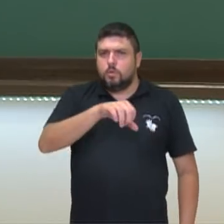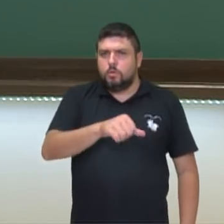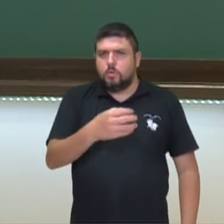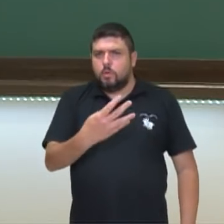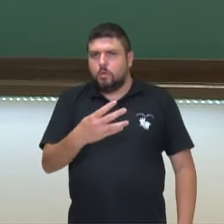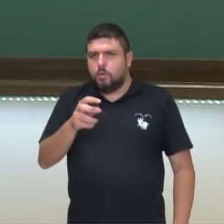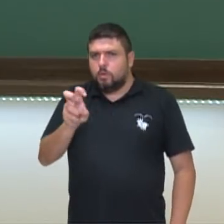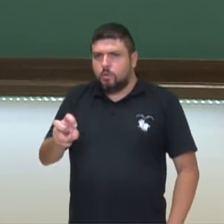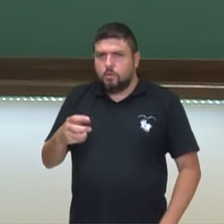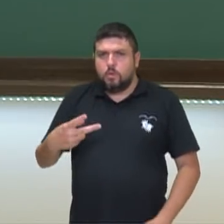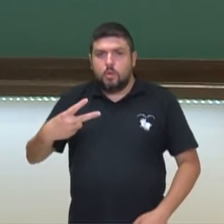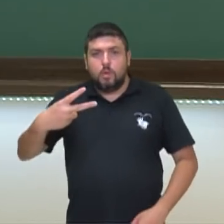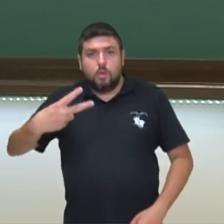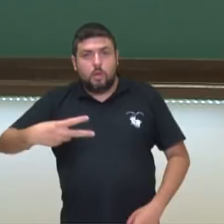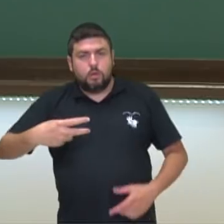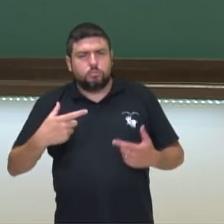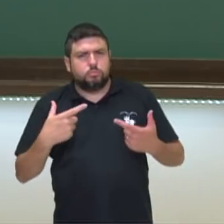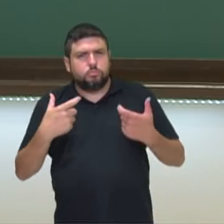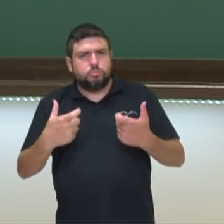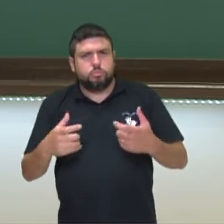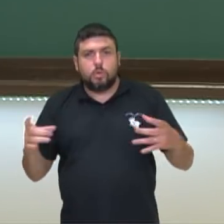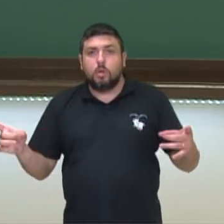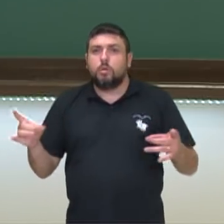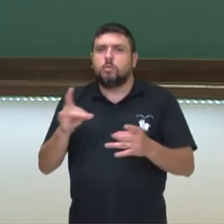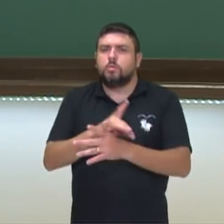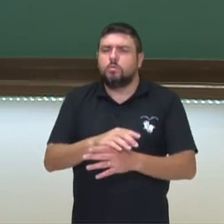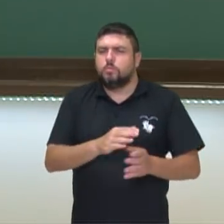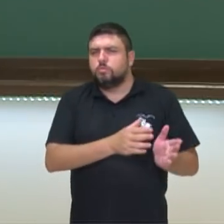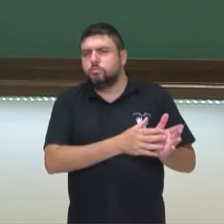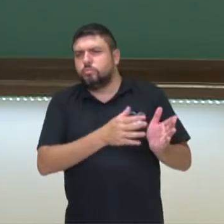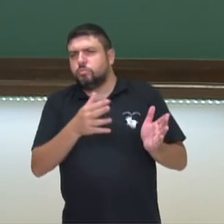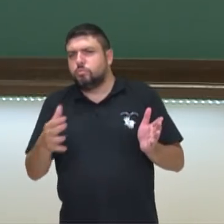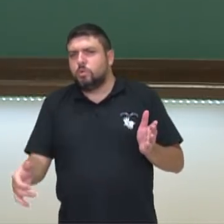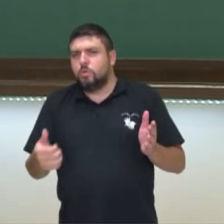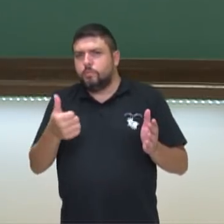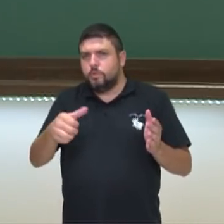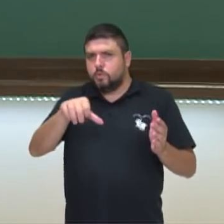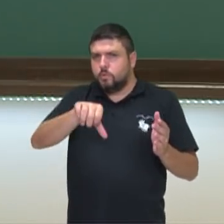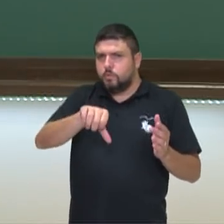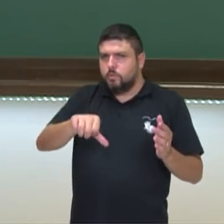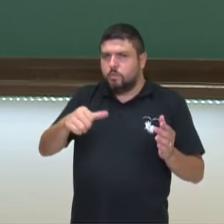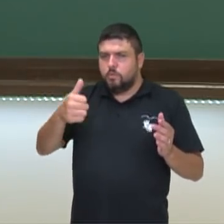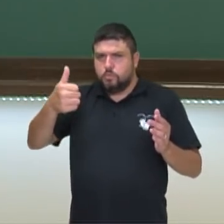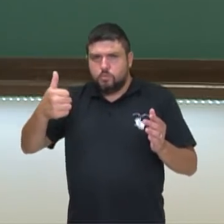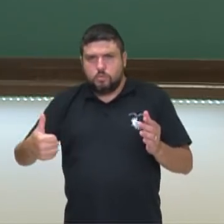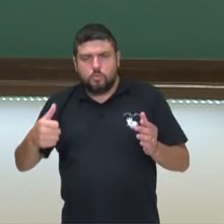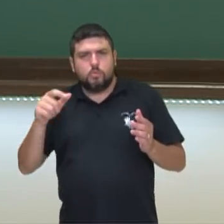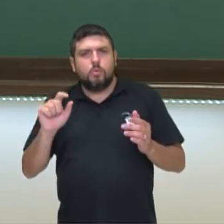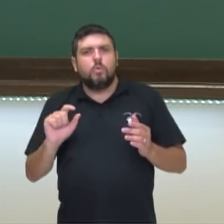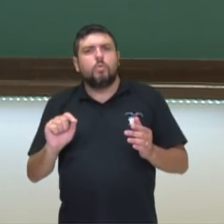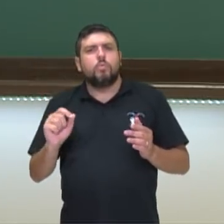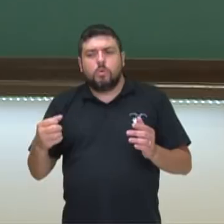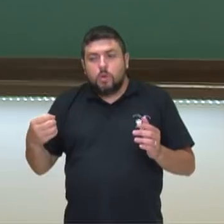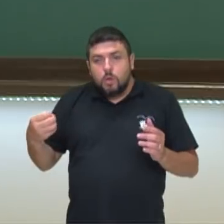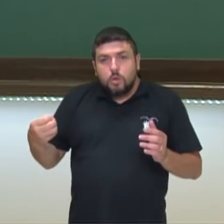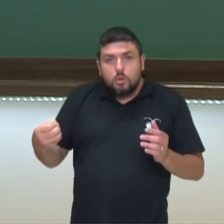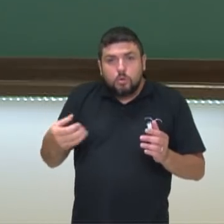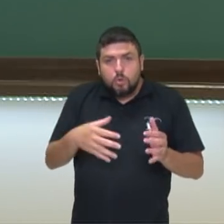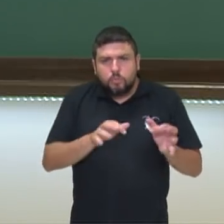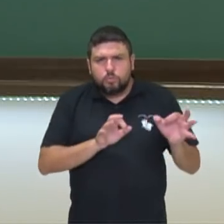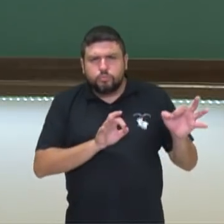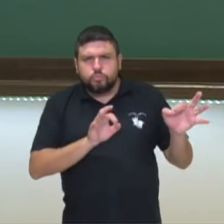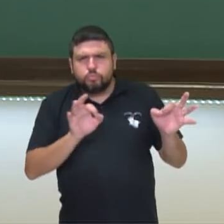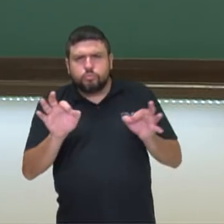Segunda Grande Guerra Mundial, até 1991, com a fragmentação ou com a nova reorganização